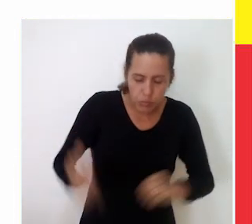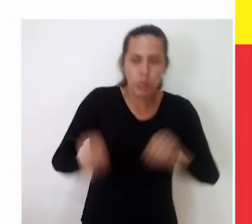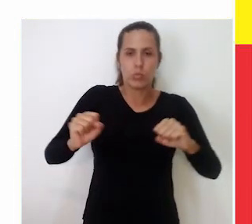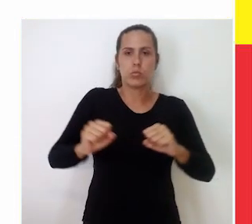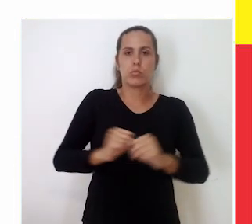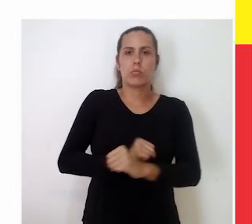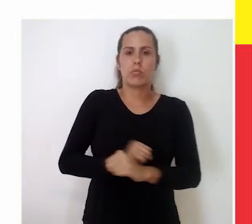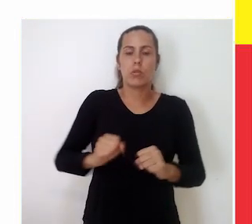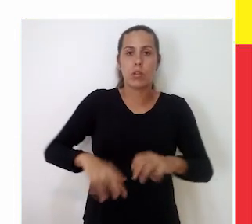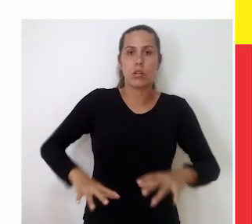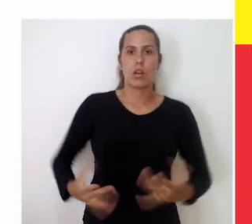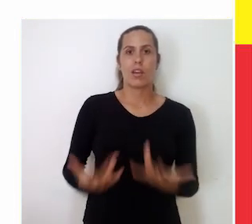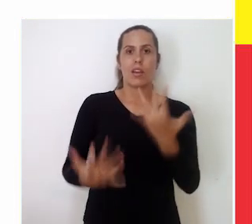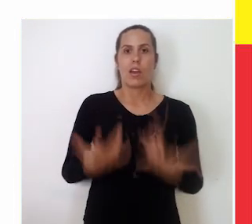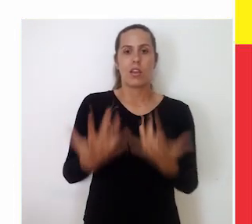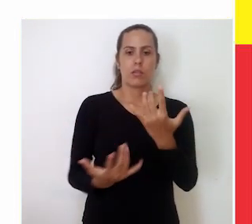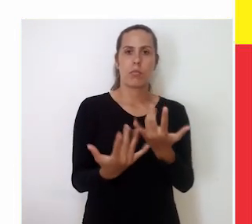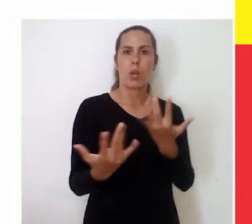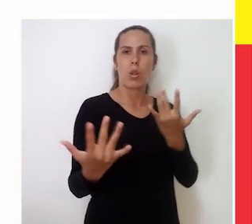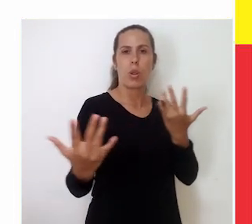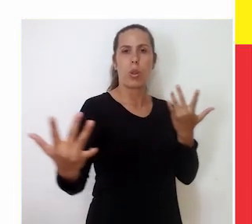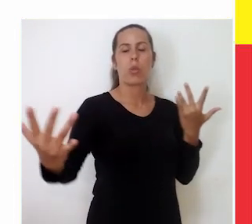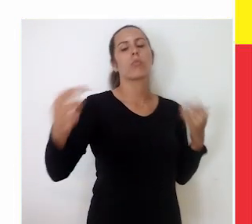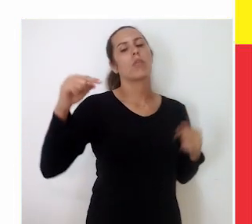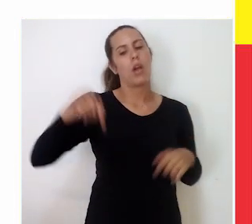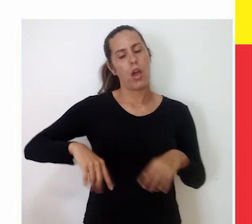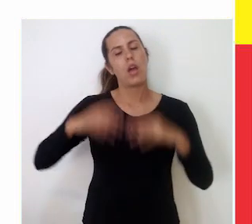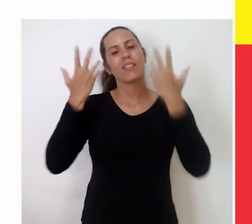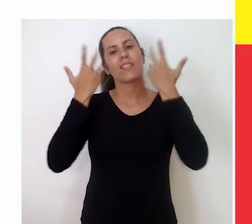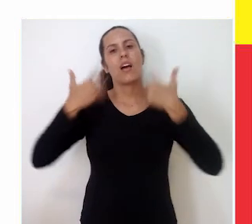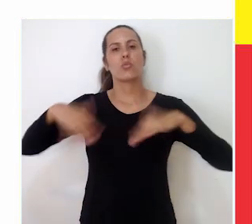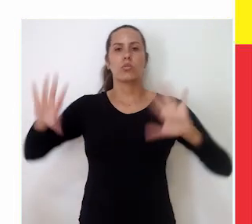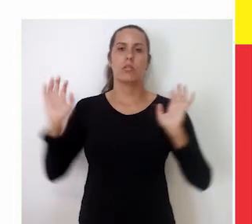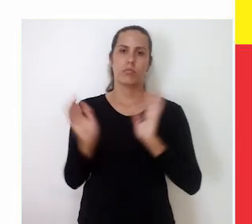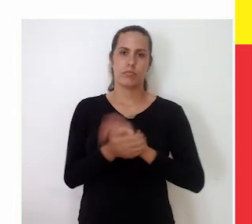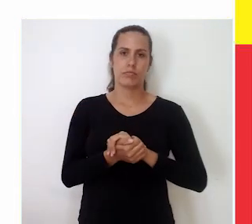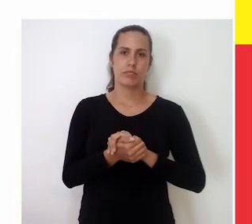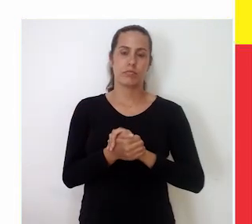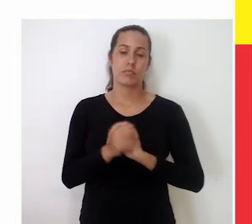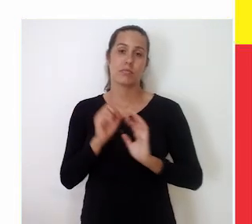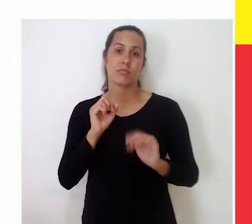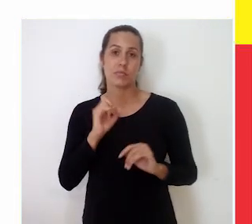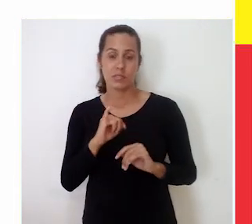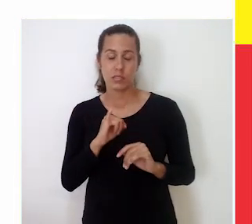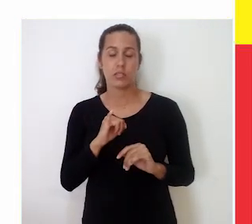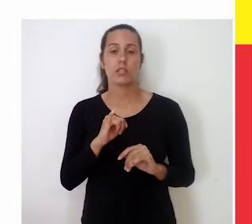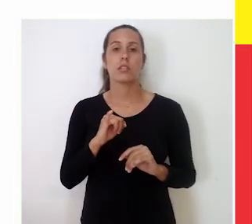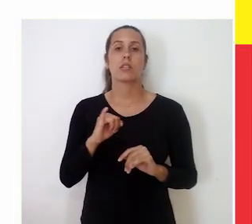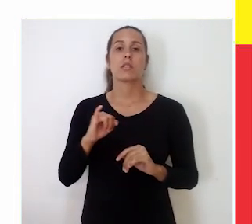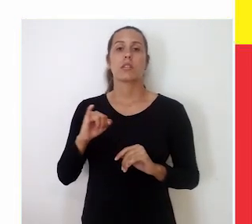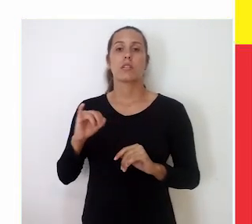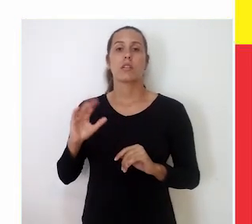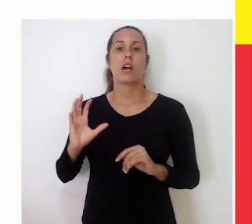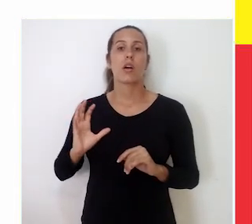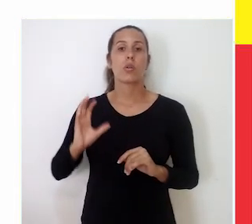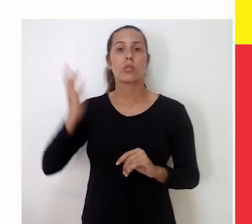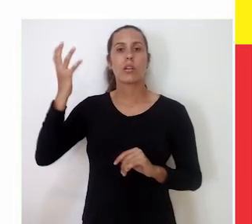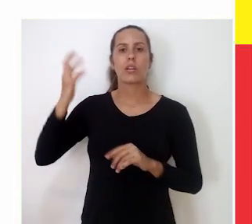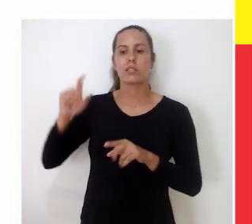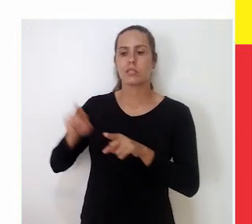combustão. Aí é um fenômeno natural. Quando o incêndio é provocado pelo atrito de